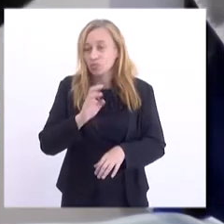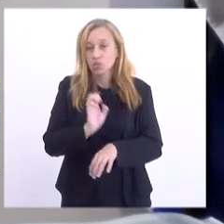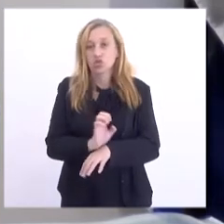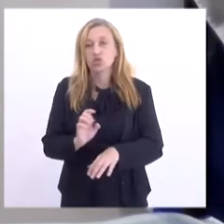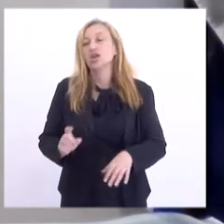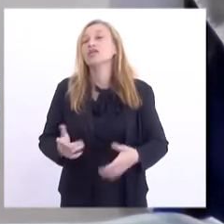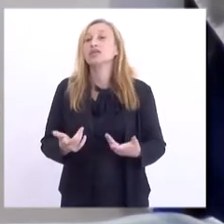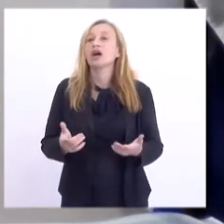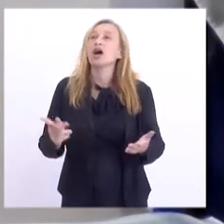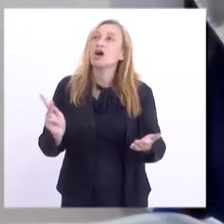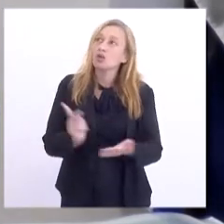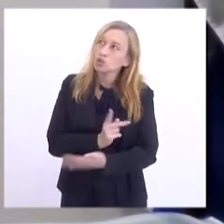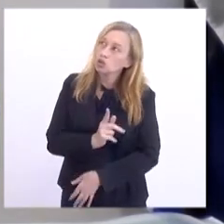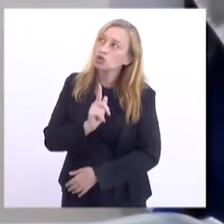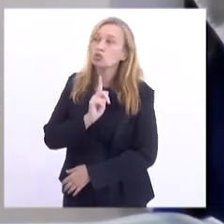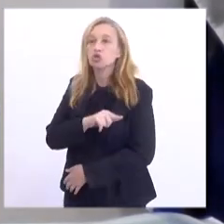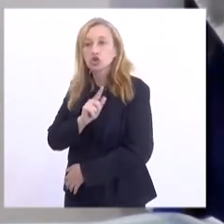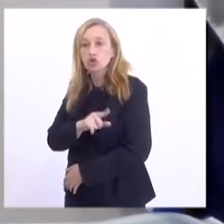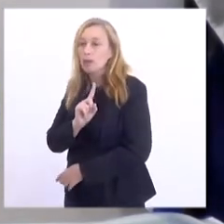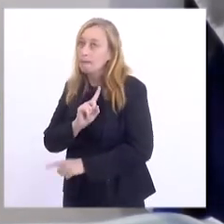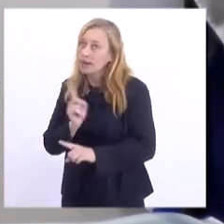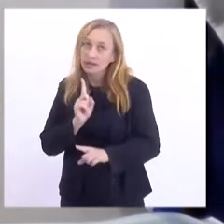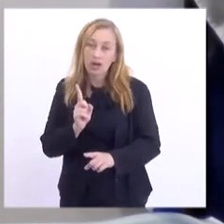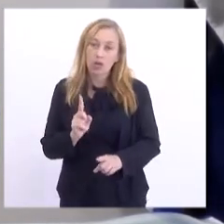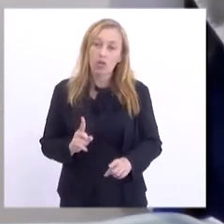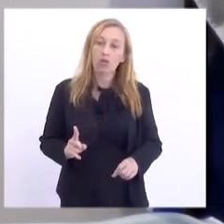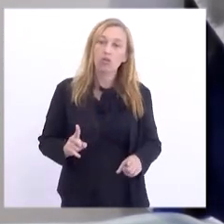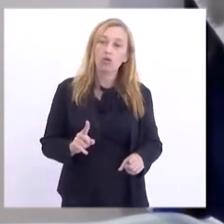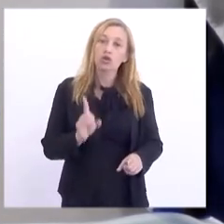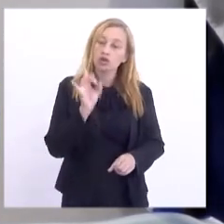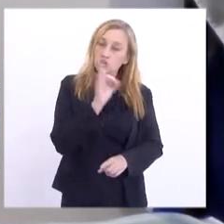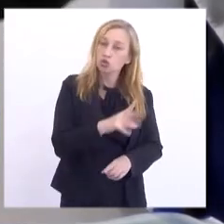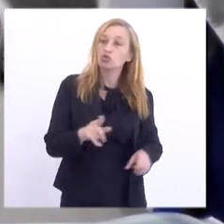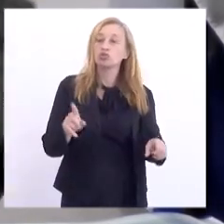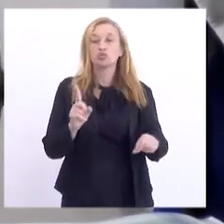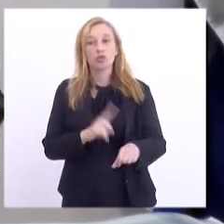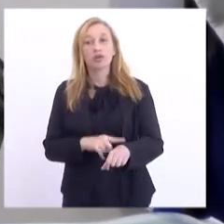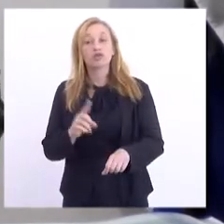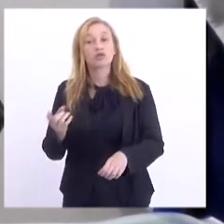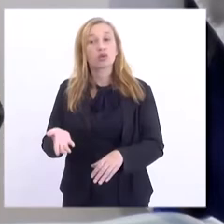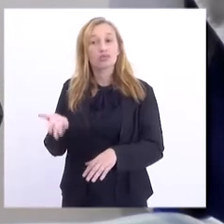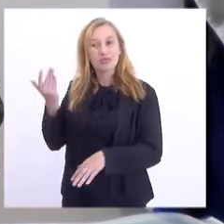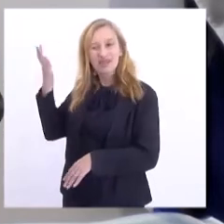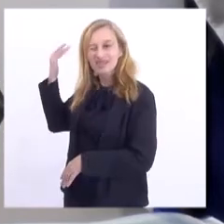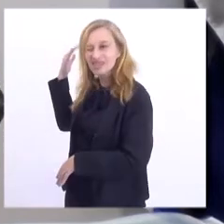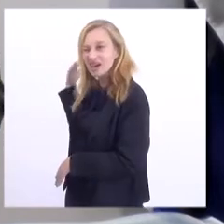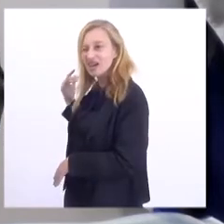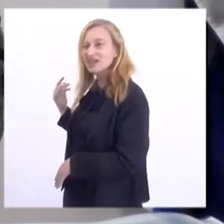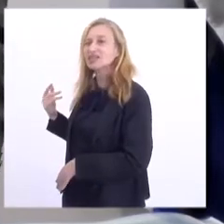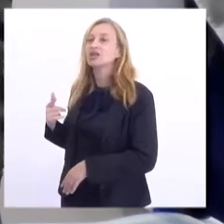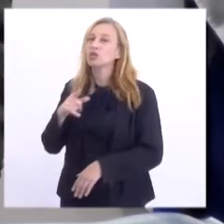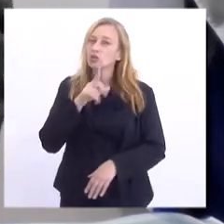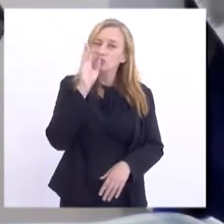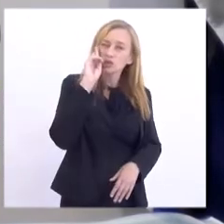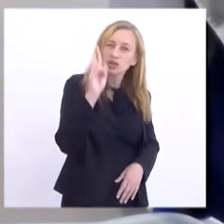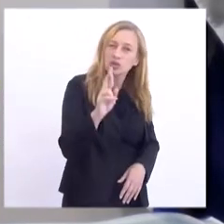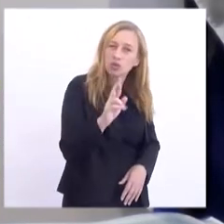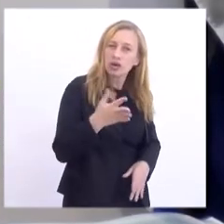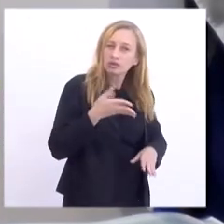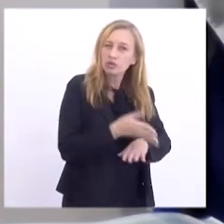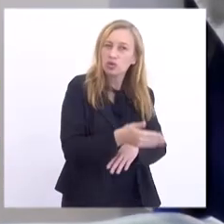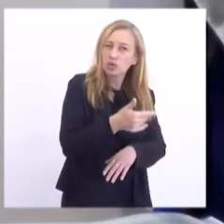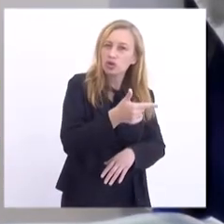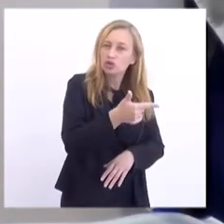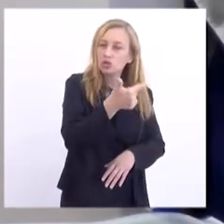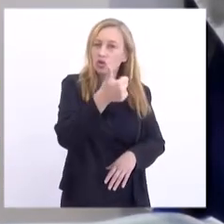estado aconteceu por gestor é mas não foi nesses últimos tempos foi lá atrás sua mesmo disse que entrou em 2011